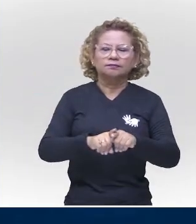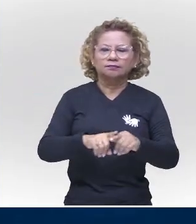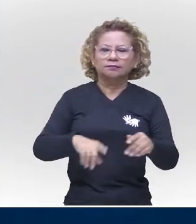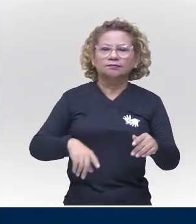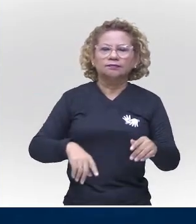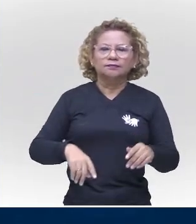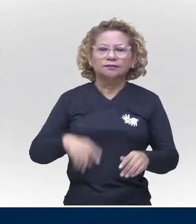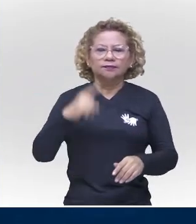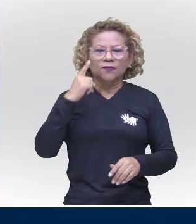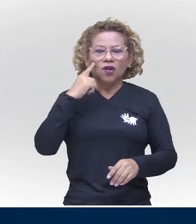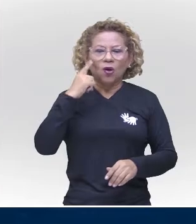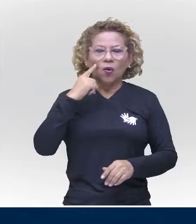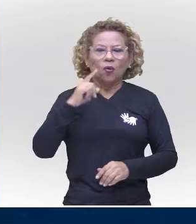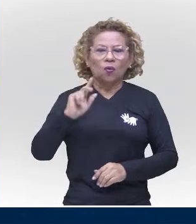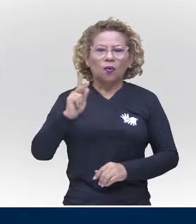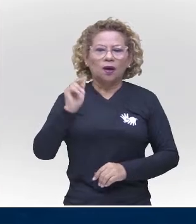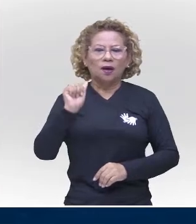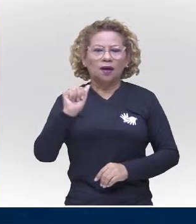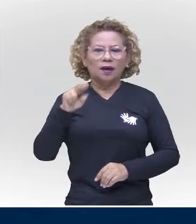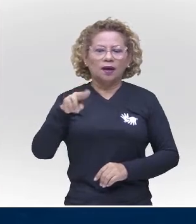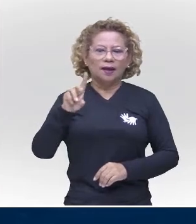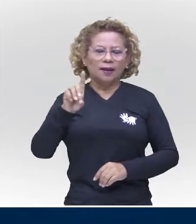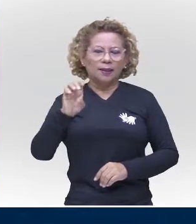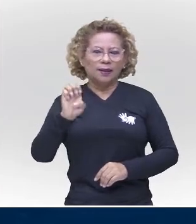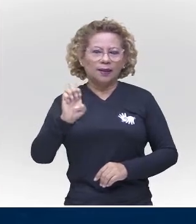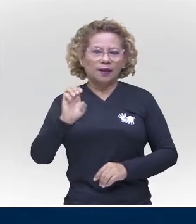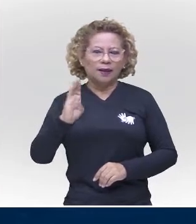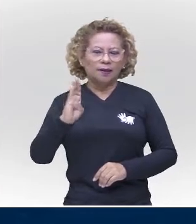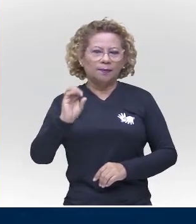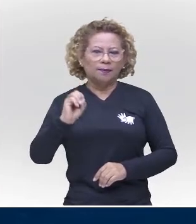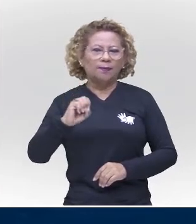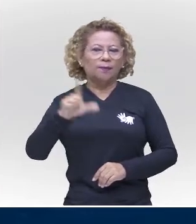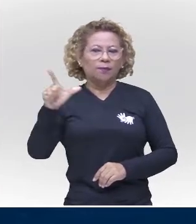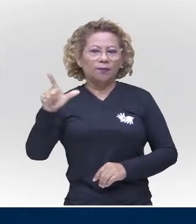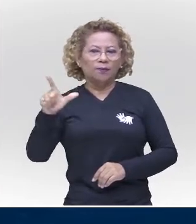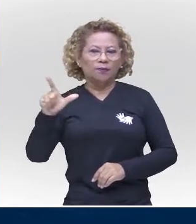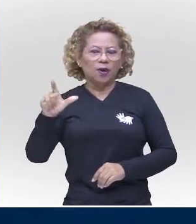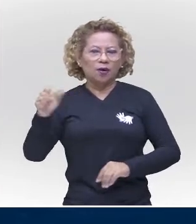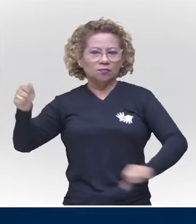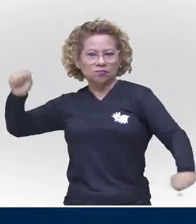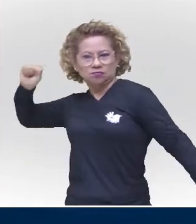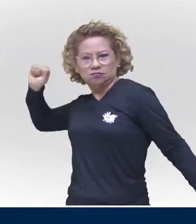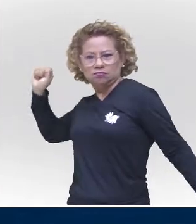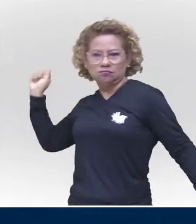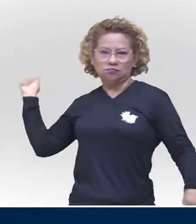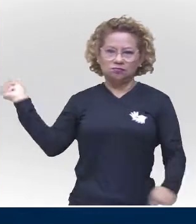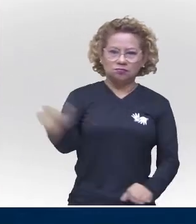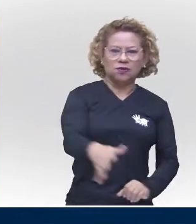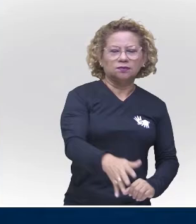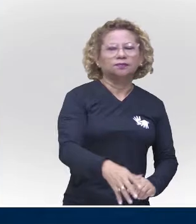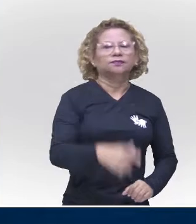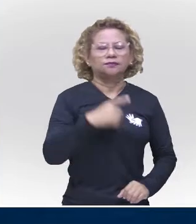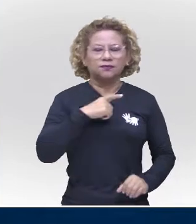ele também é um esporte, possui as suas federações, confederações e possui também